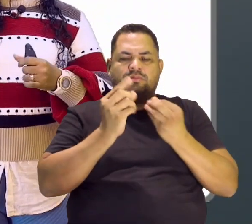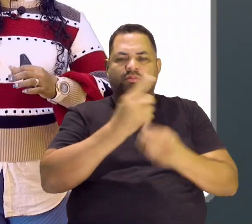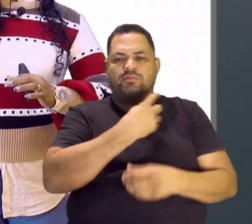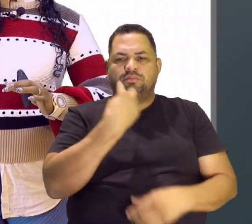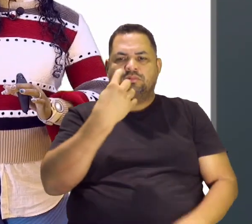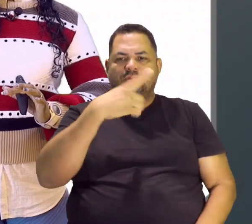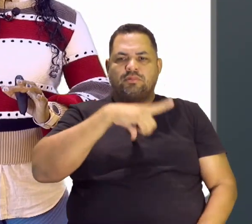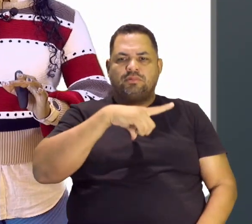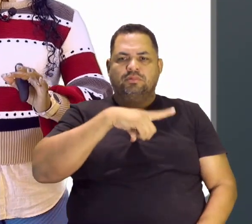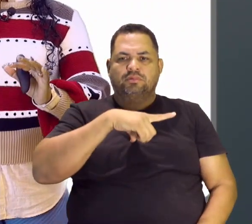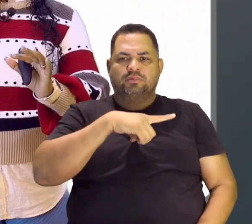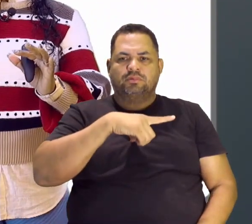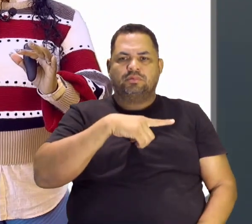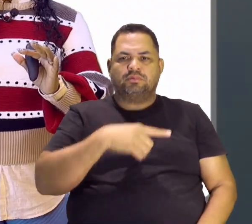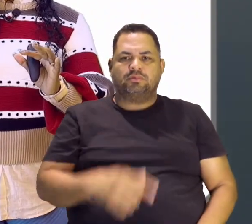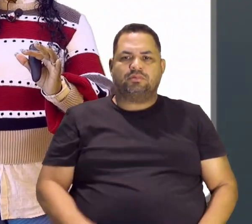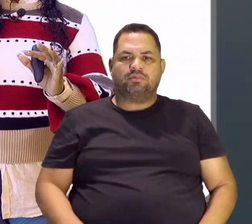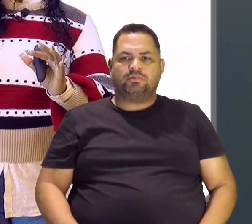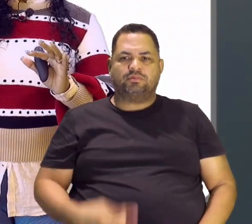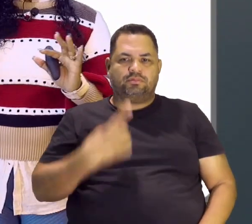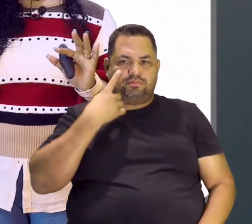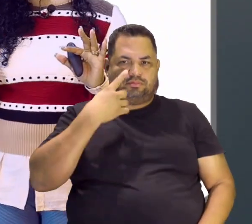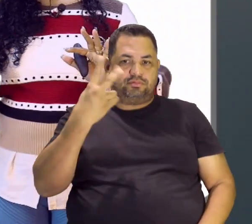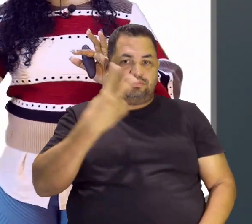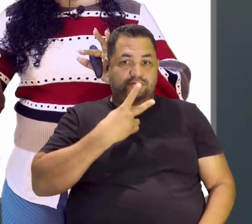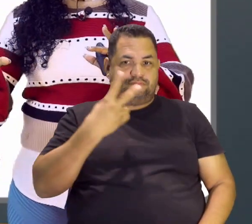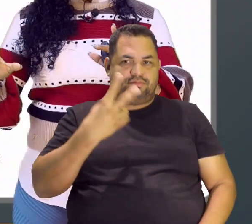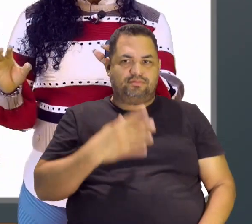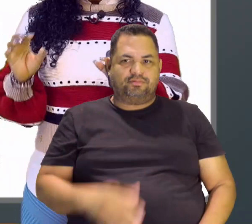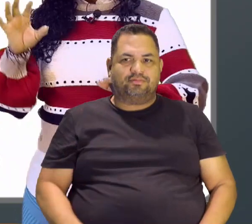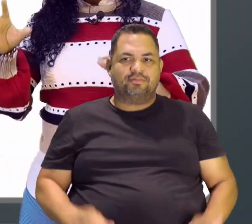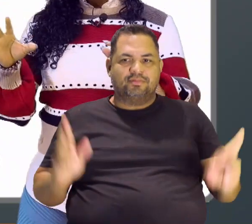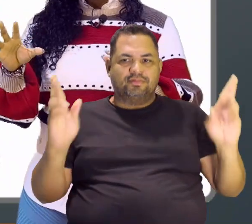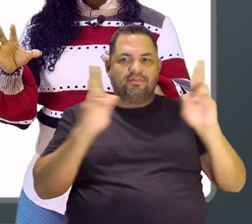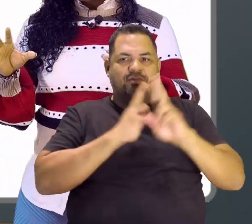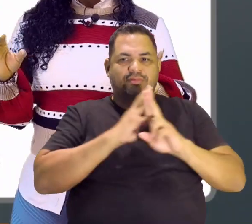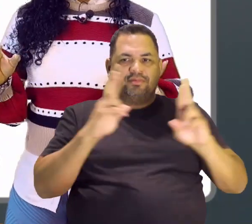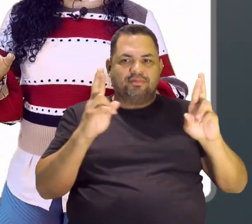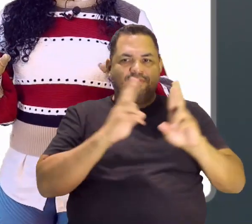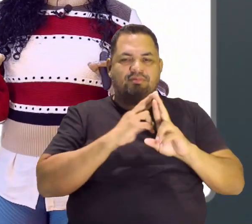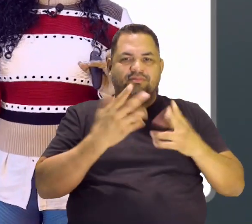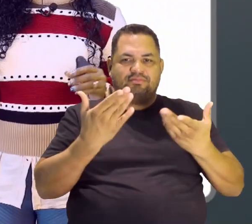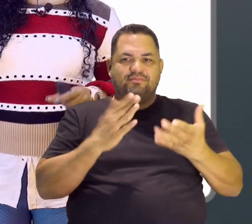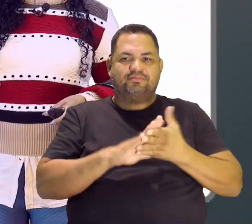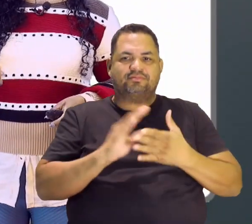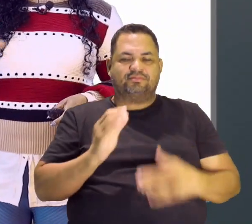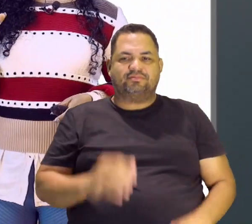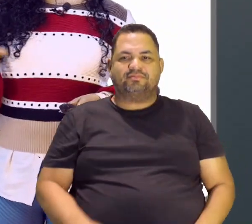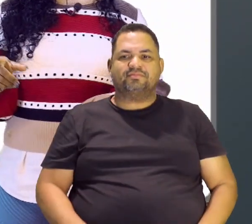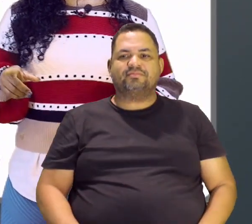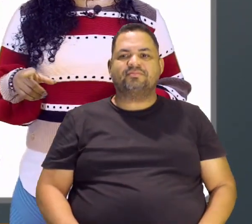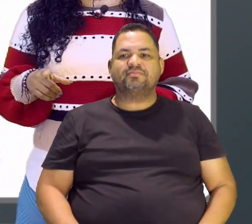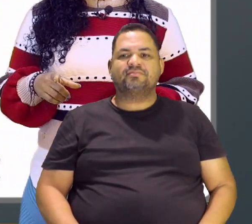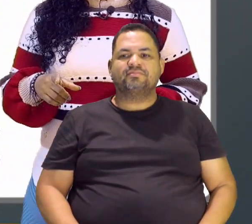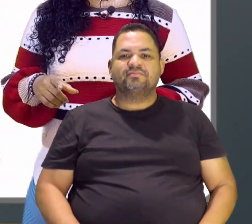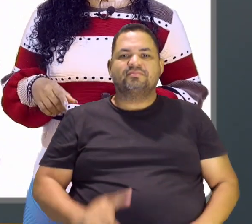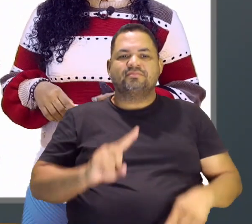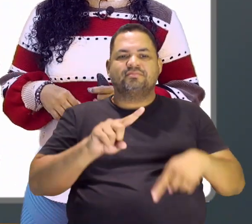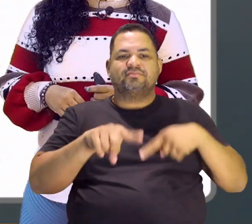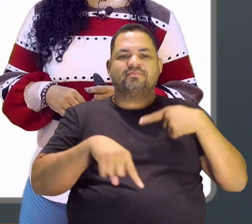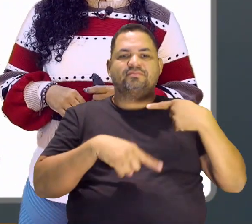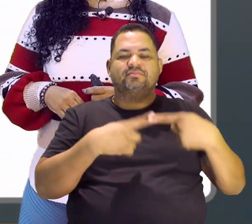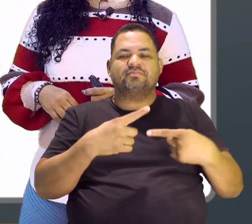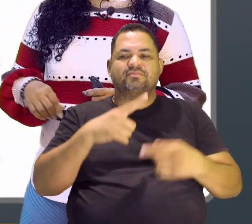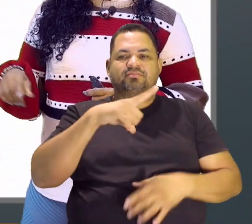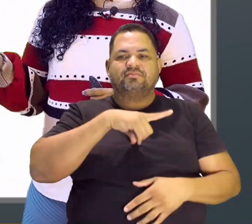Tranquilo? Uma dupla íris aí, vocês perceberam, né? Com uma reação aqui inusitada, mas interessante. Depois, nós temos o que